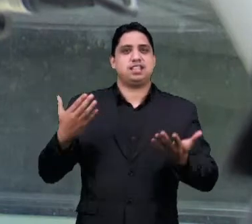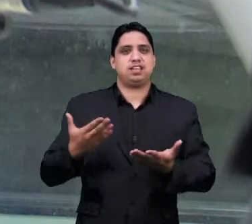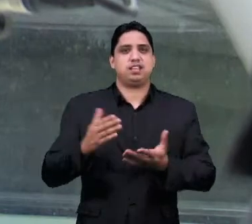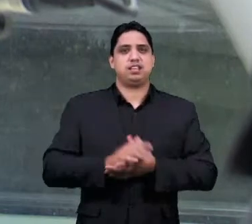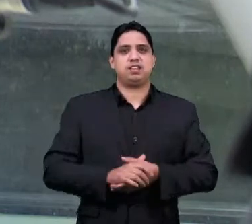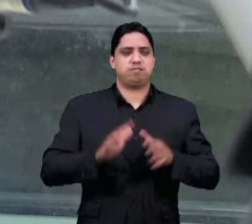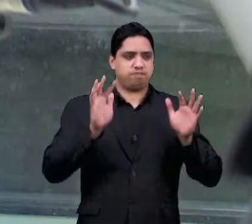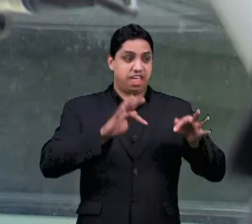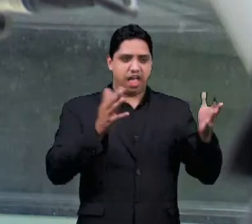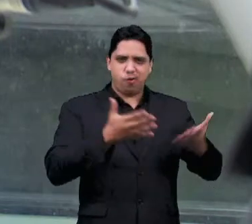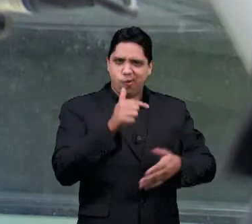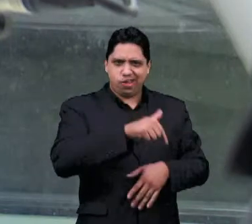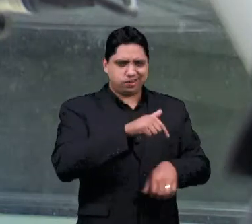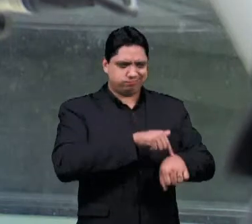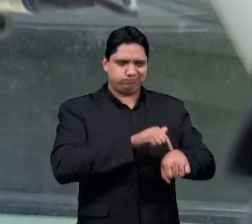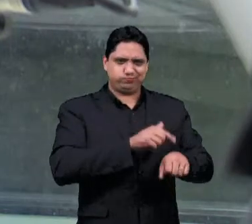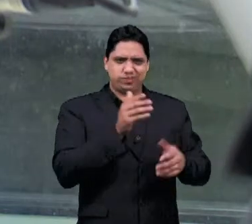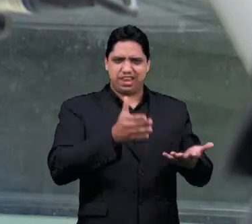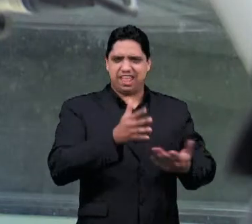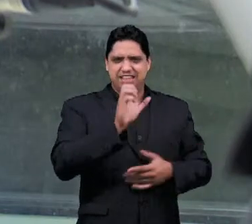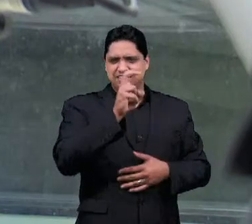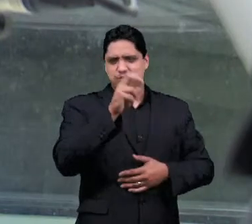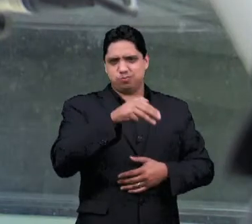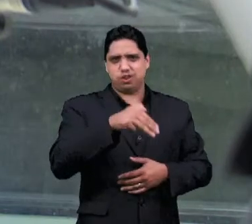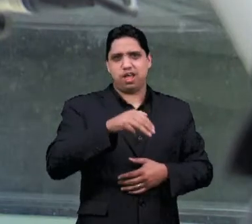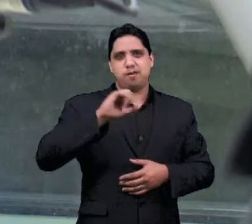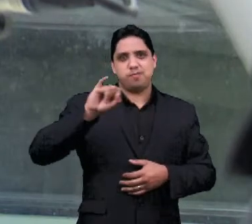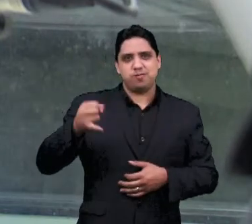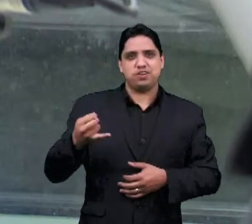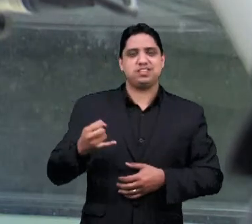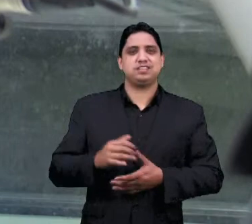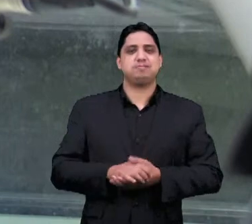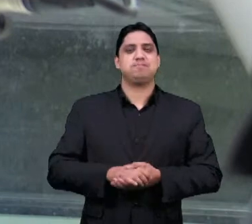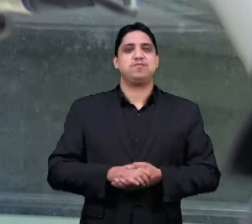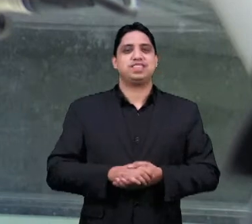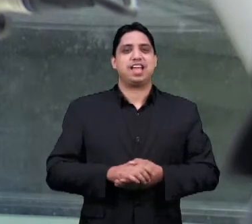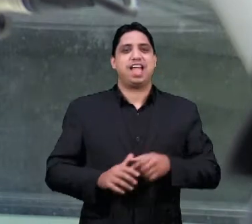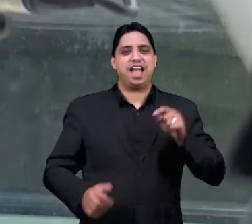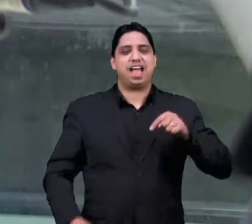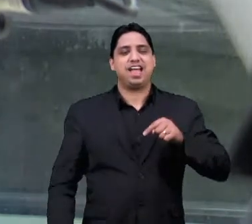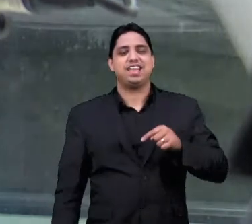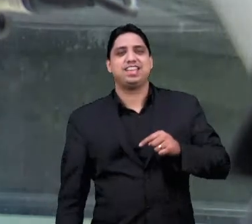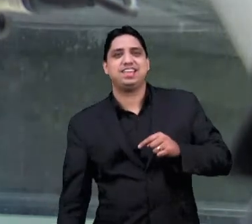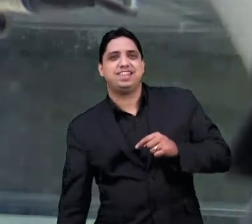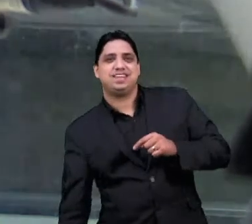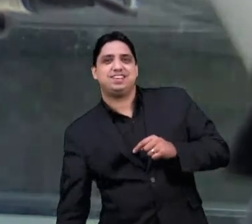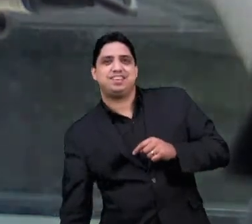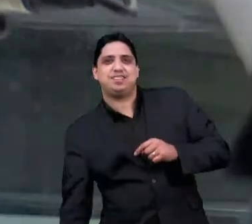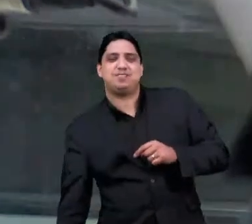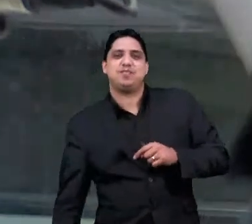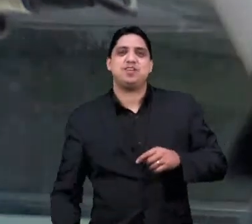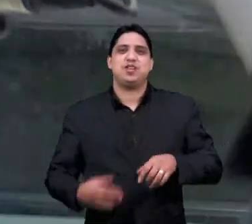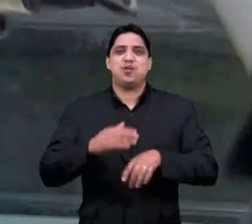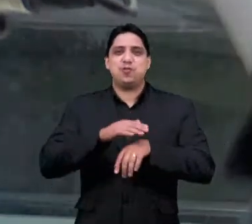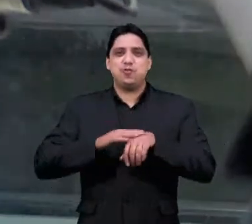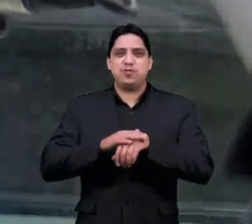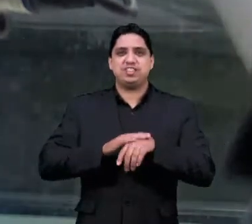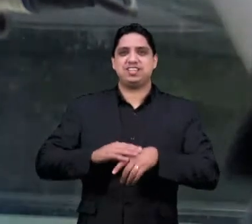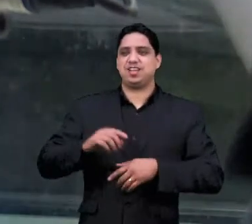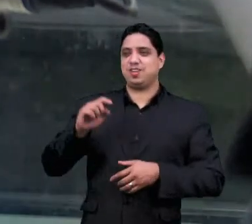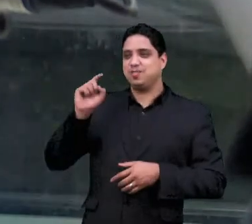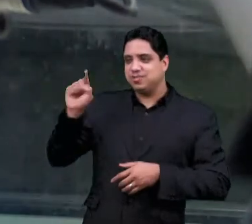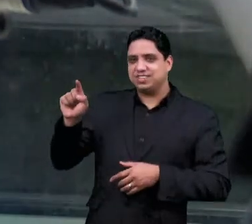encerrei agora e aproveitei. Estou passando aqui um pouco para ficar aqui vendo você,